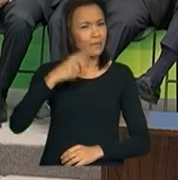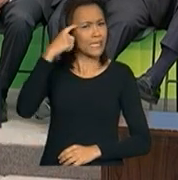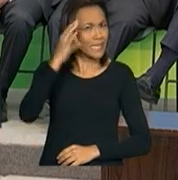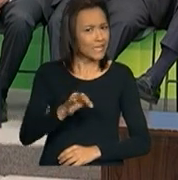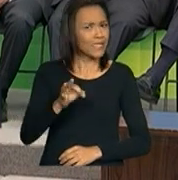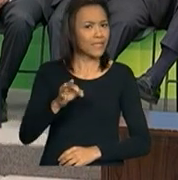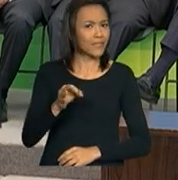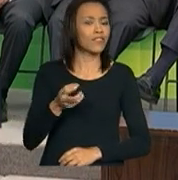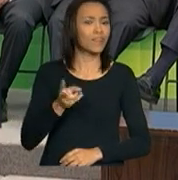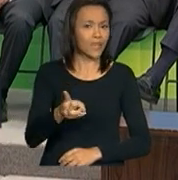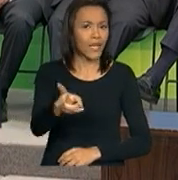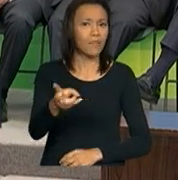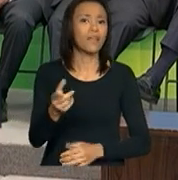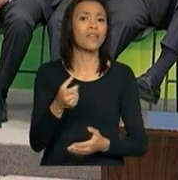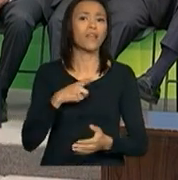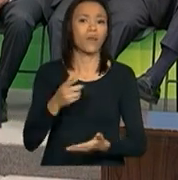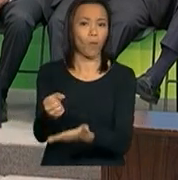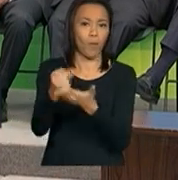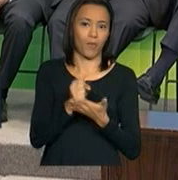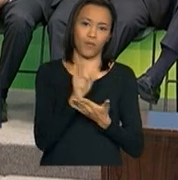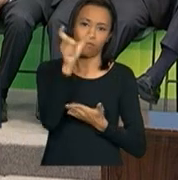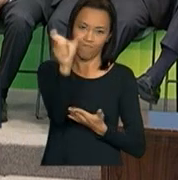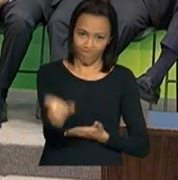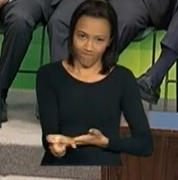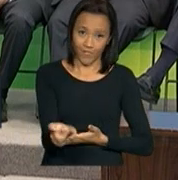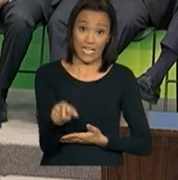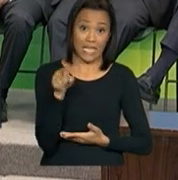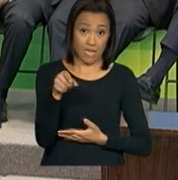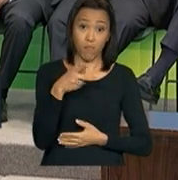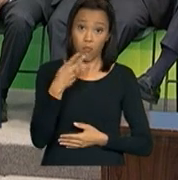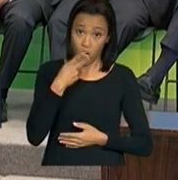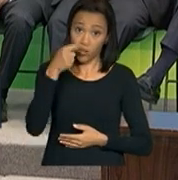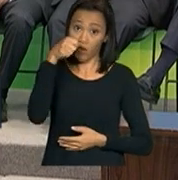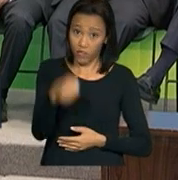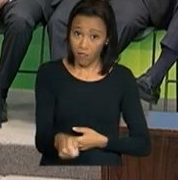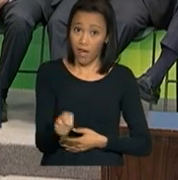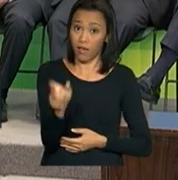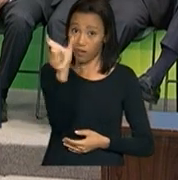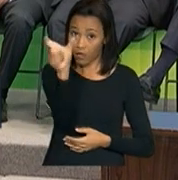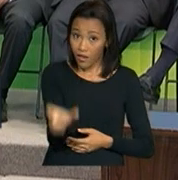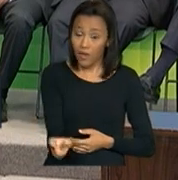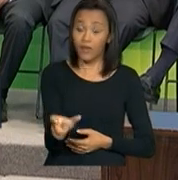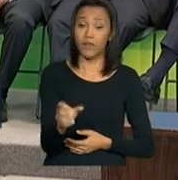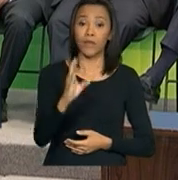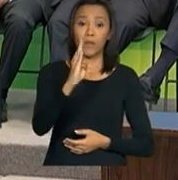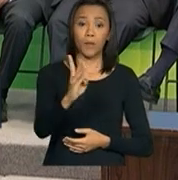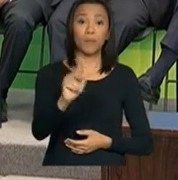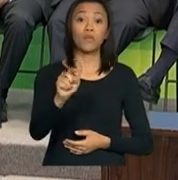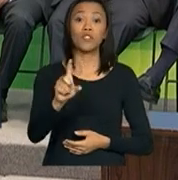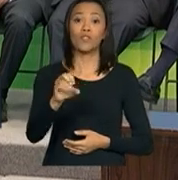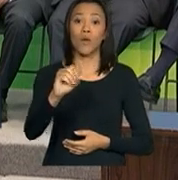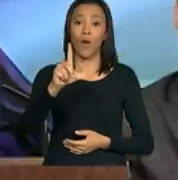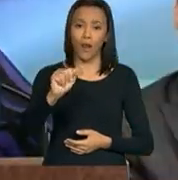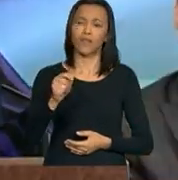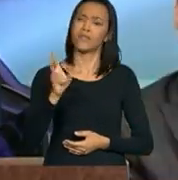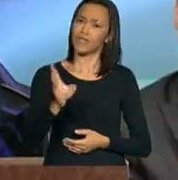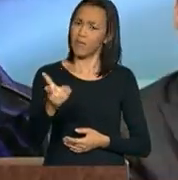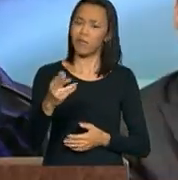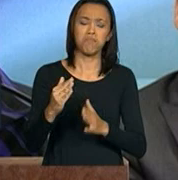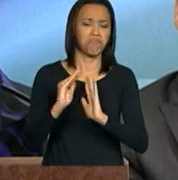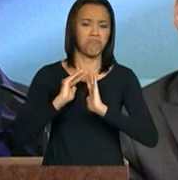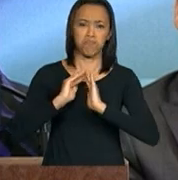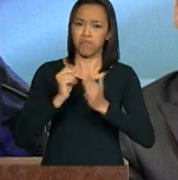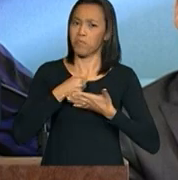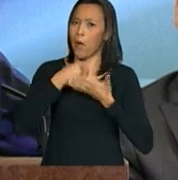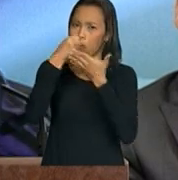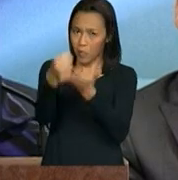ele e posso afirmar que o Brisola Brisola Neto vai sempre contar comigo e eu